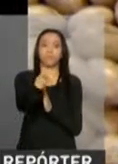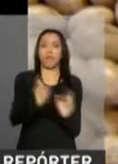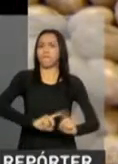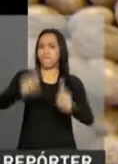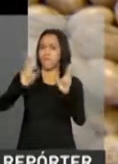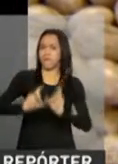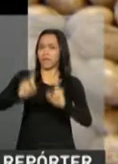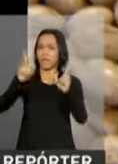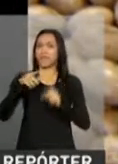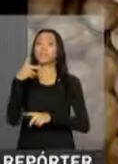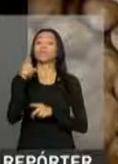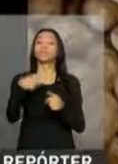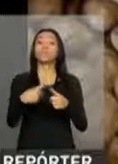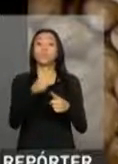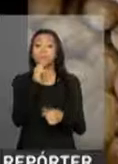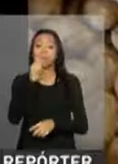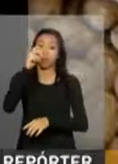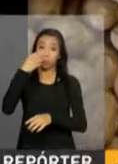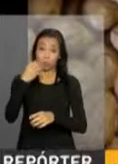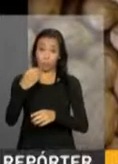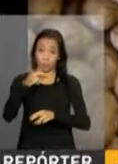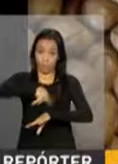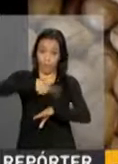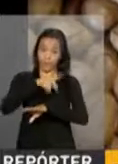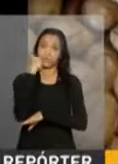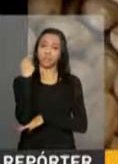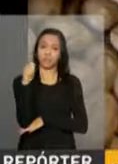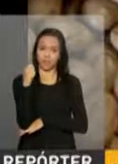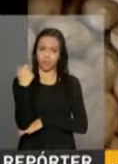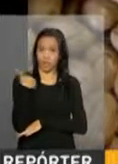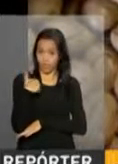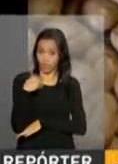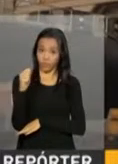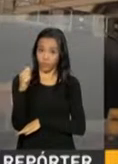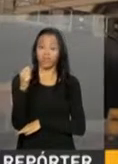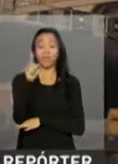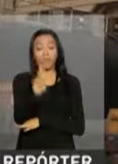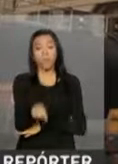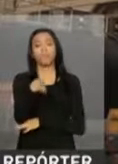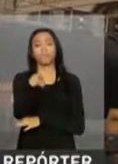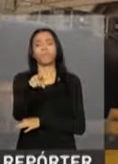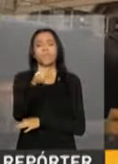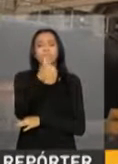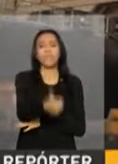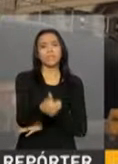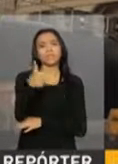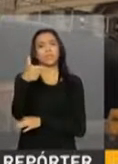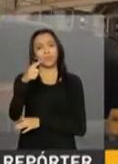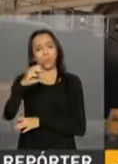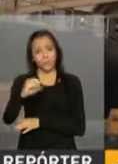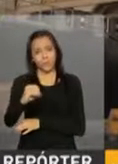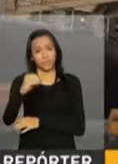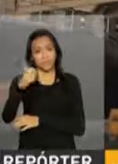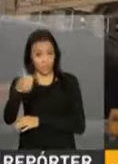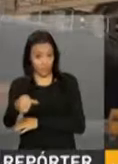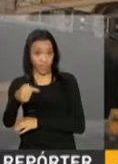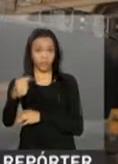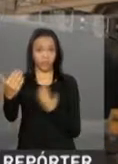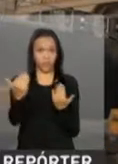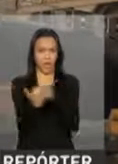da argentina foram 64 mil toneladas neste semestre 117 por cento a mais do que o registrado